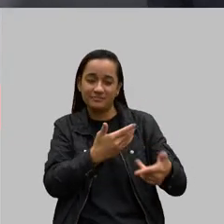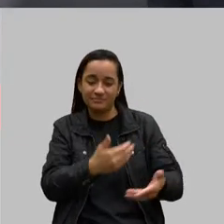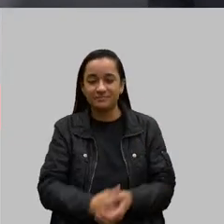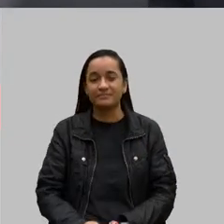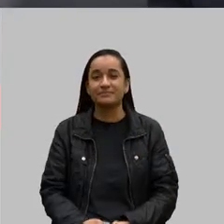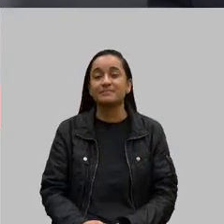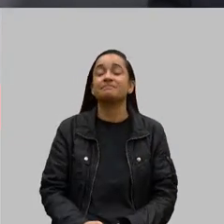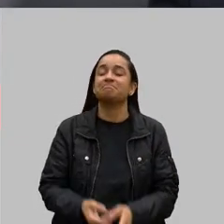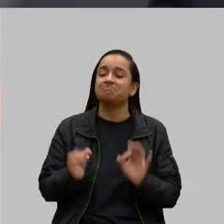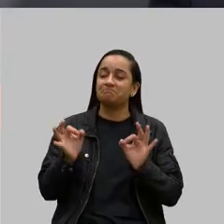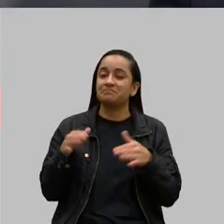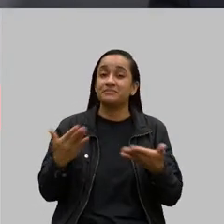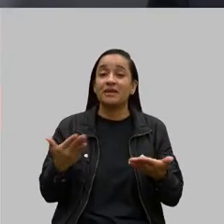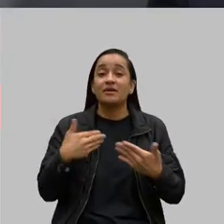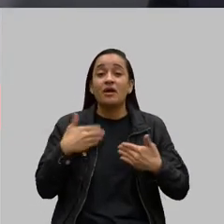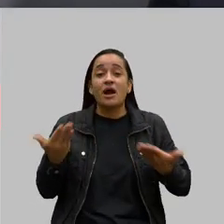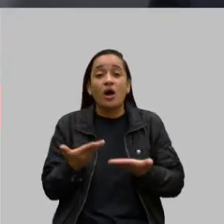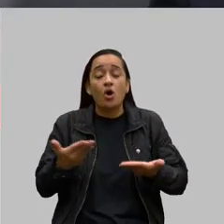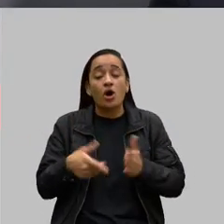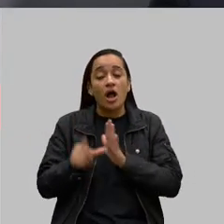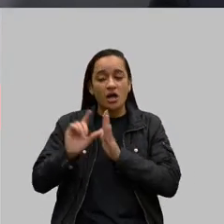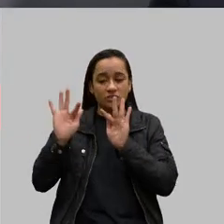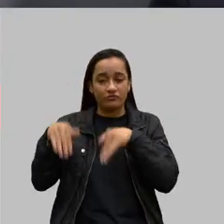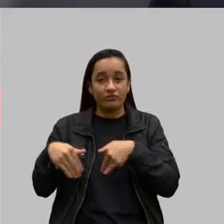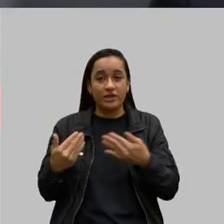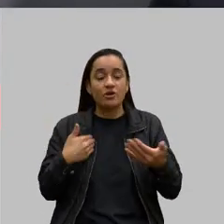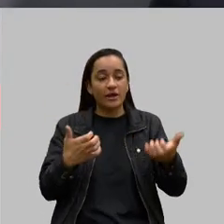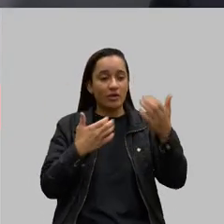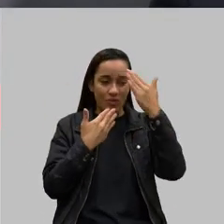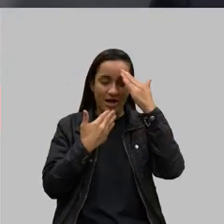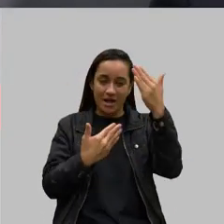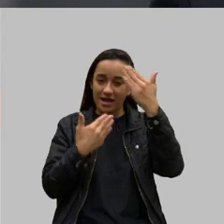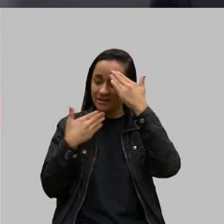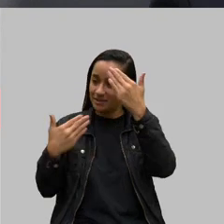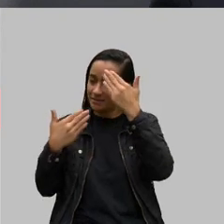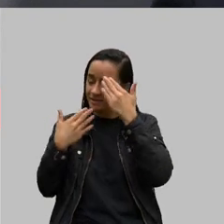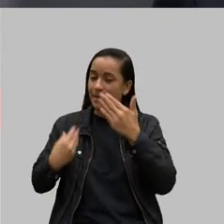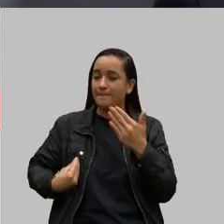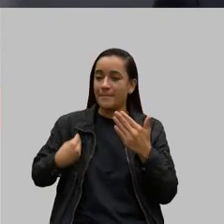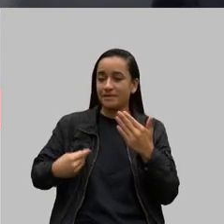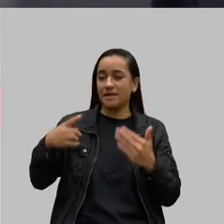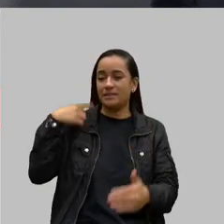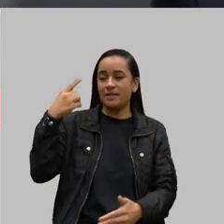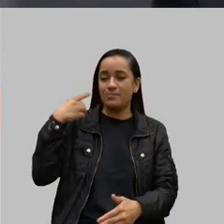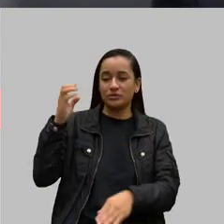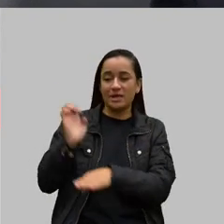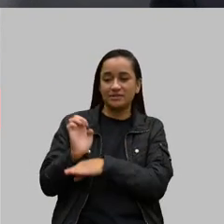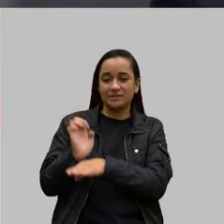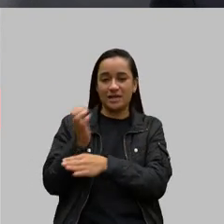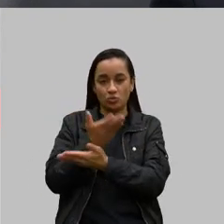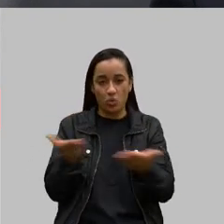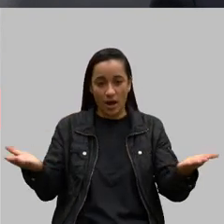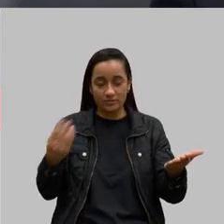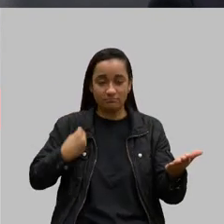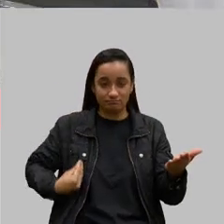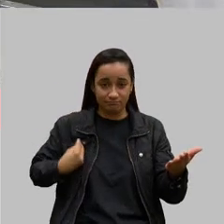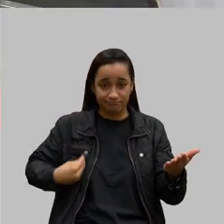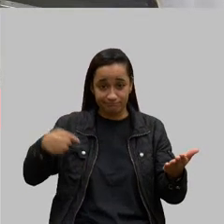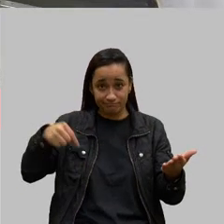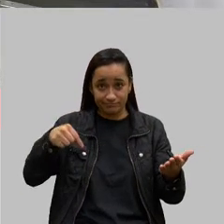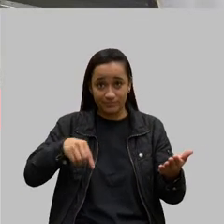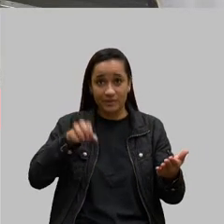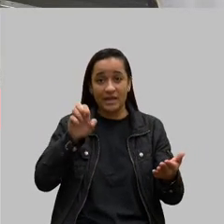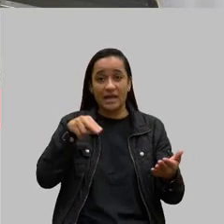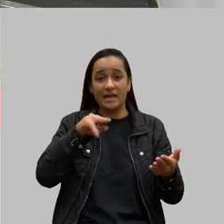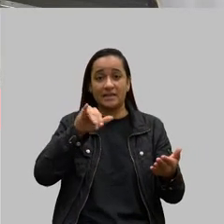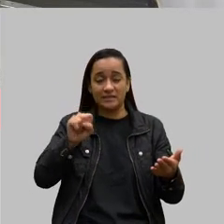gostaria deantes de finalizar agradecer a presença dos queridos amigos deputados estaduais aqui presentes Deputado Enes Cândido